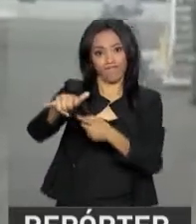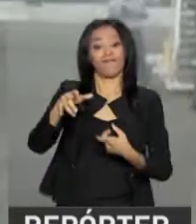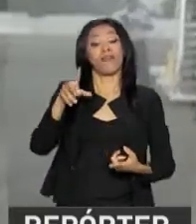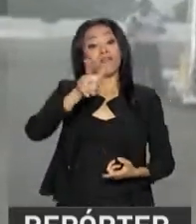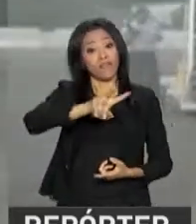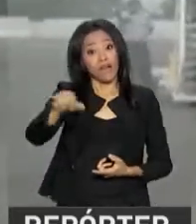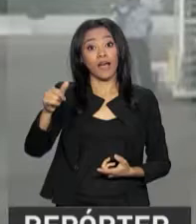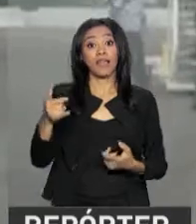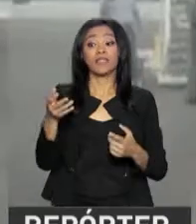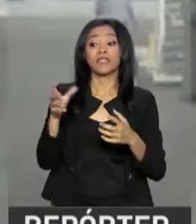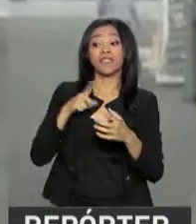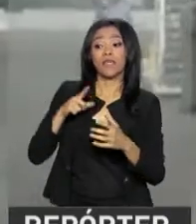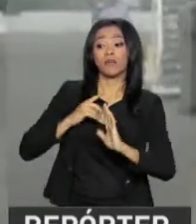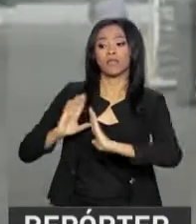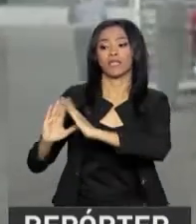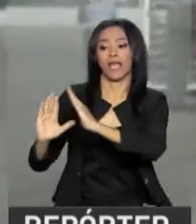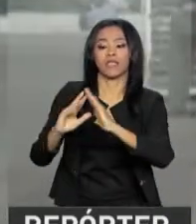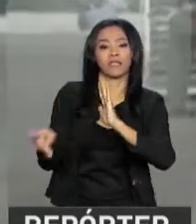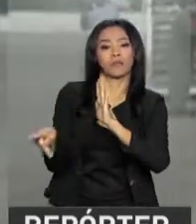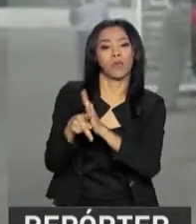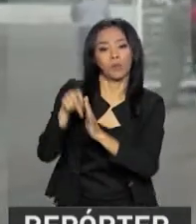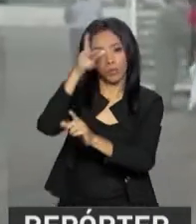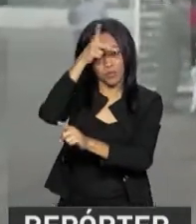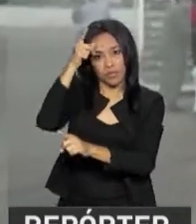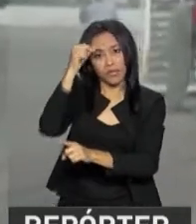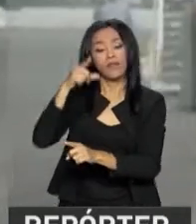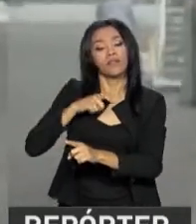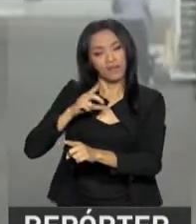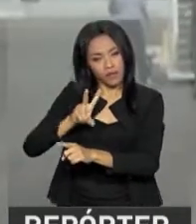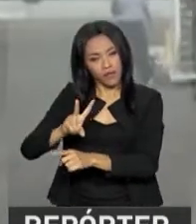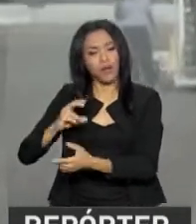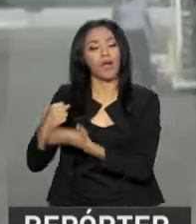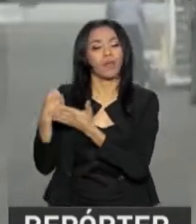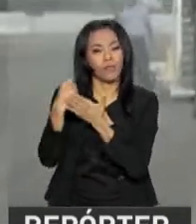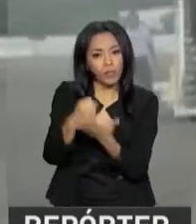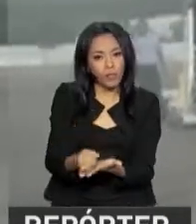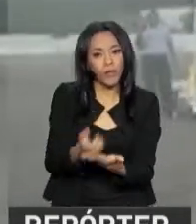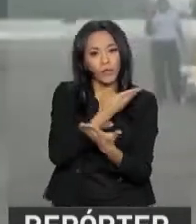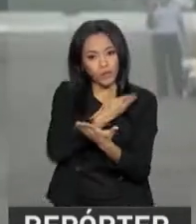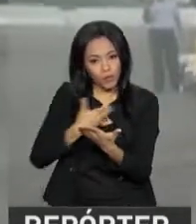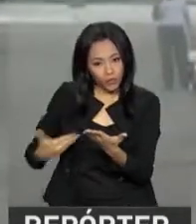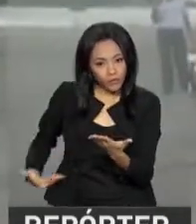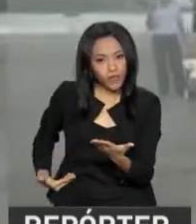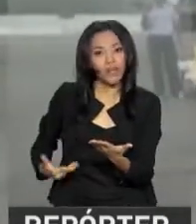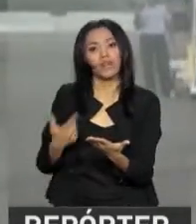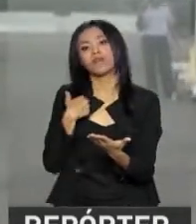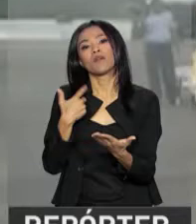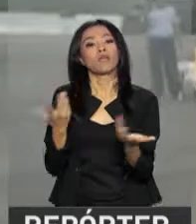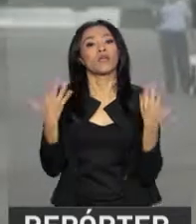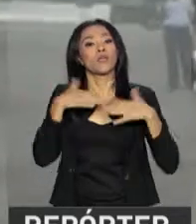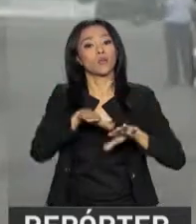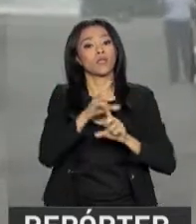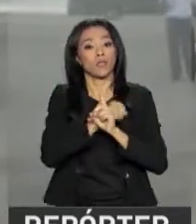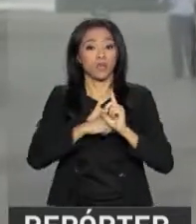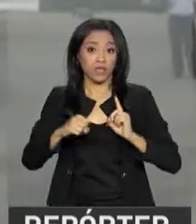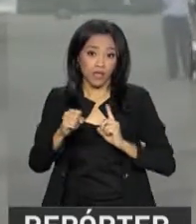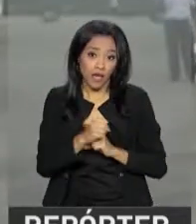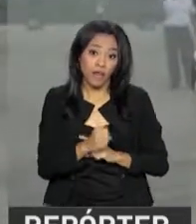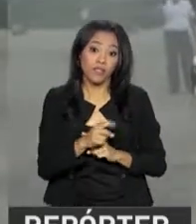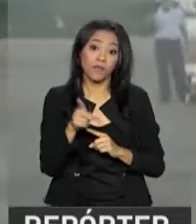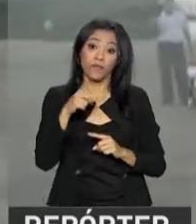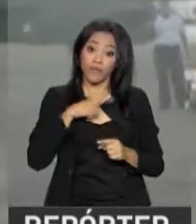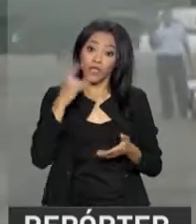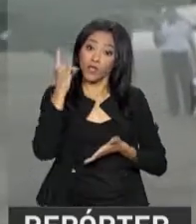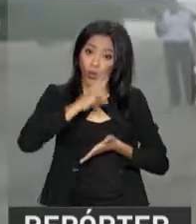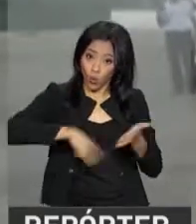a abrigos do município e terão o apoio do governo para se inserir na sociedade. Eles já estão portando documentos